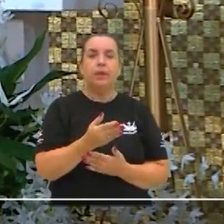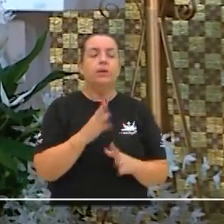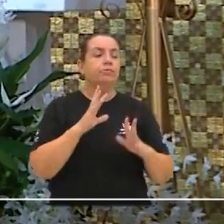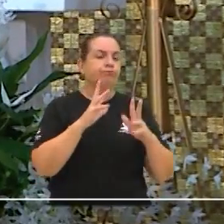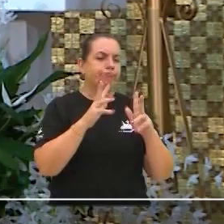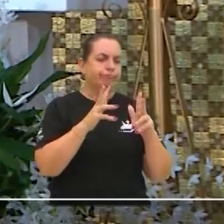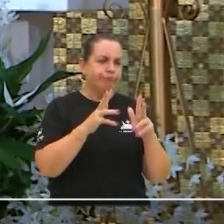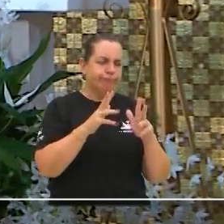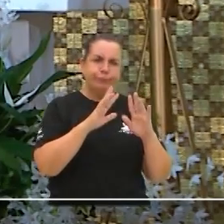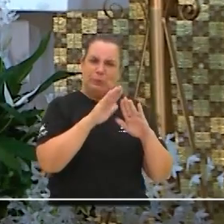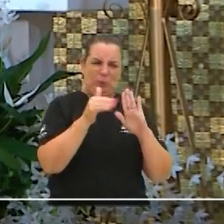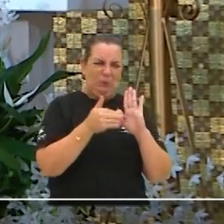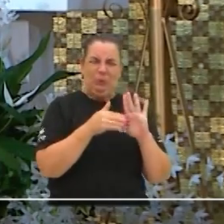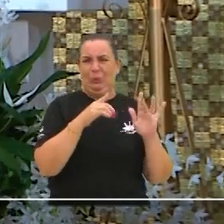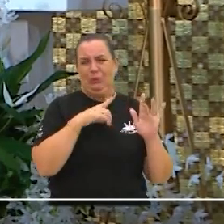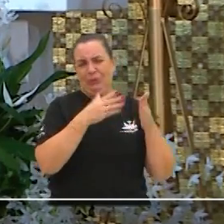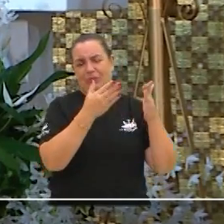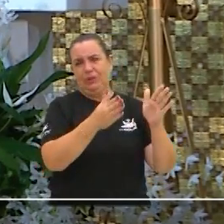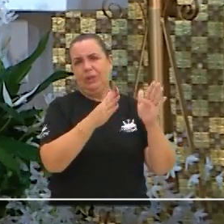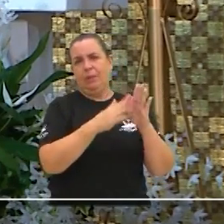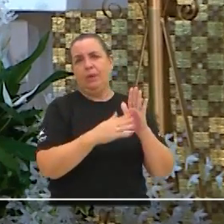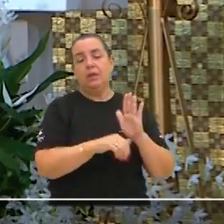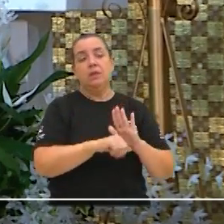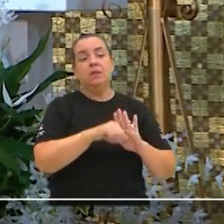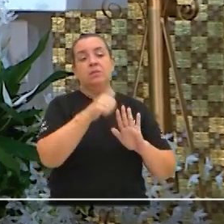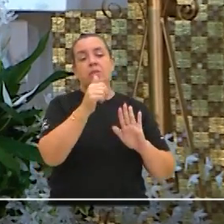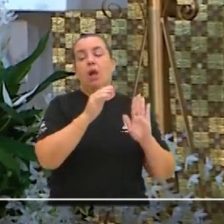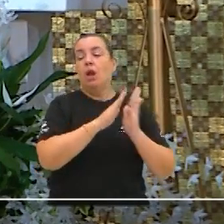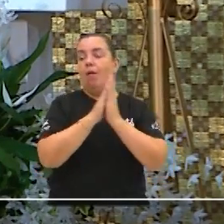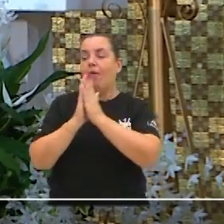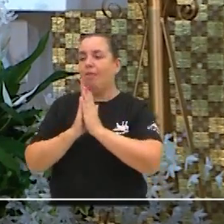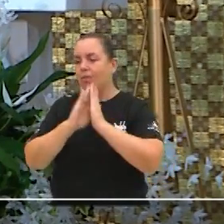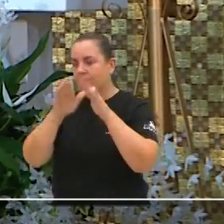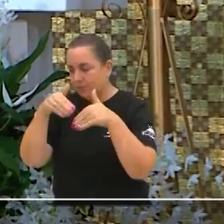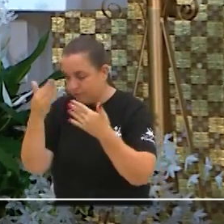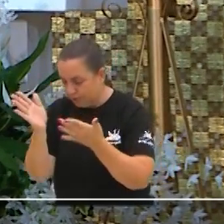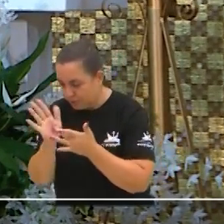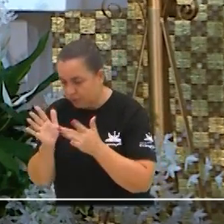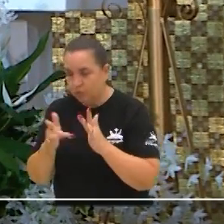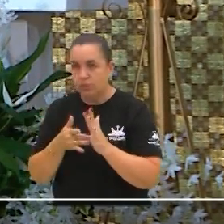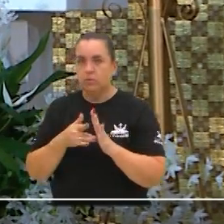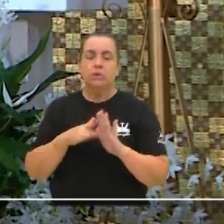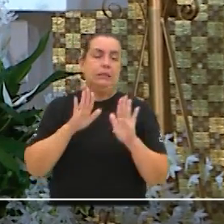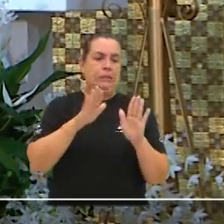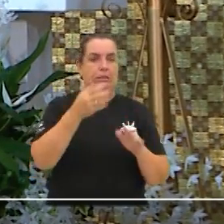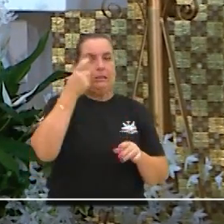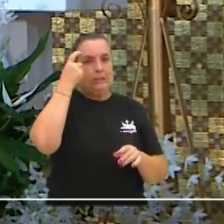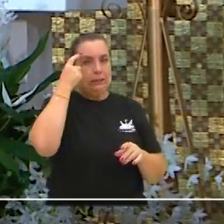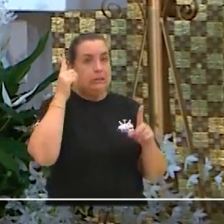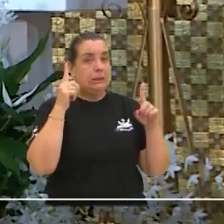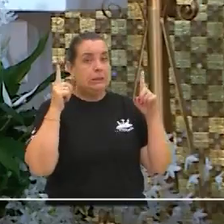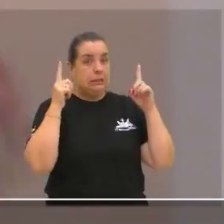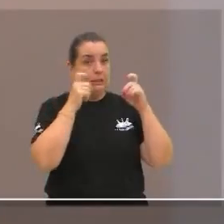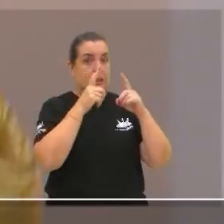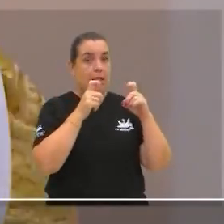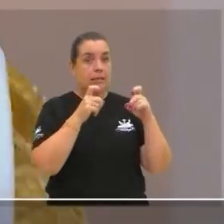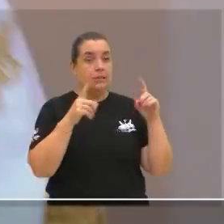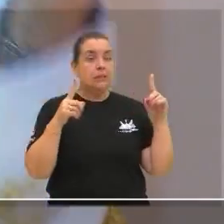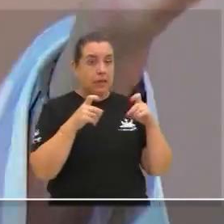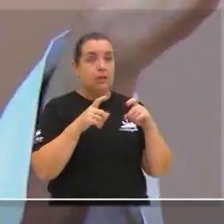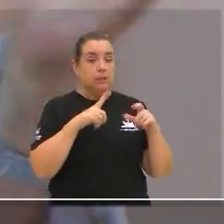tudo para ser o primeiro a adorar Jesus. Tinha ciência,